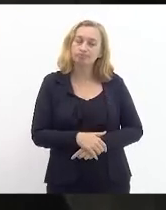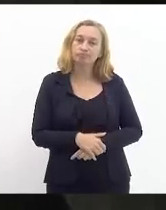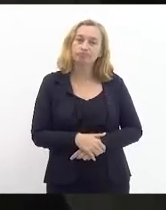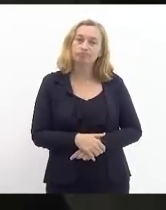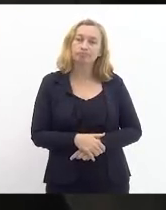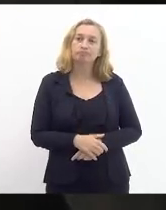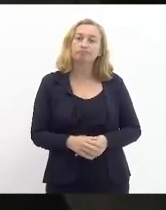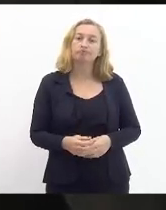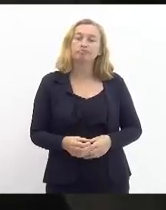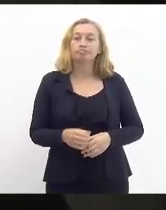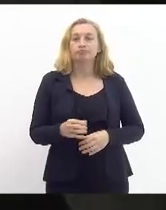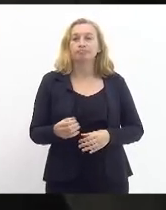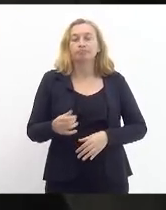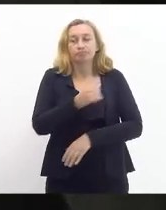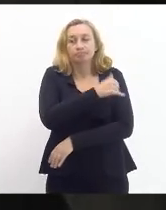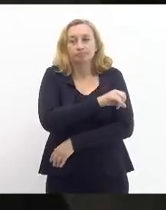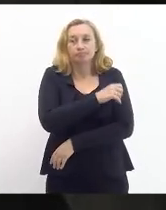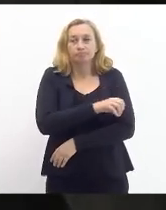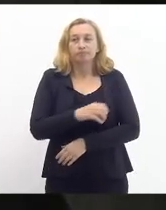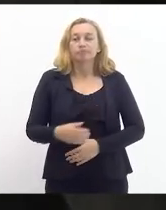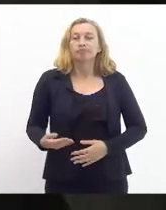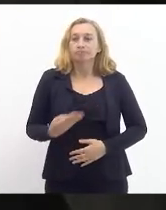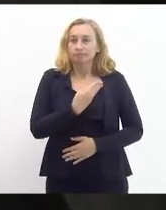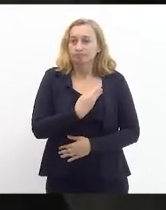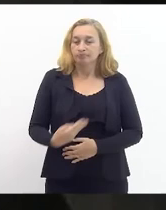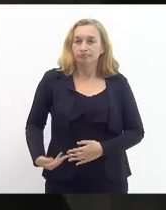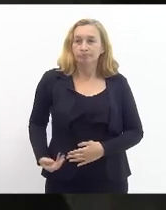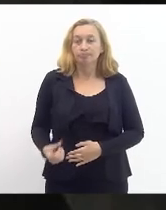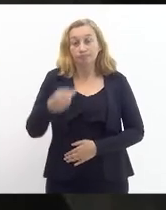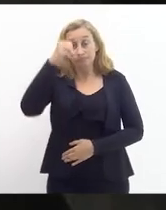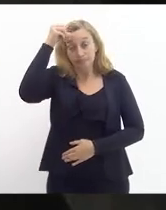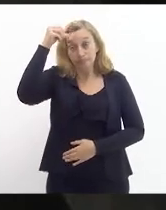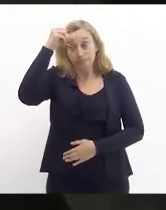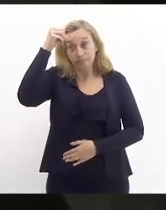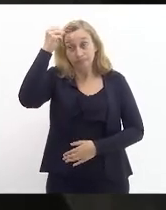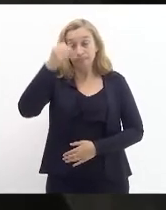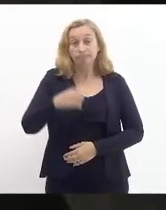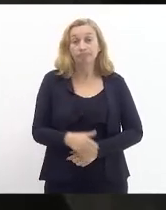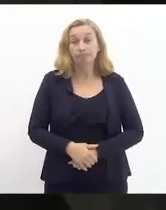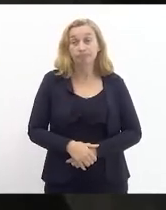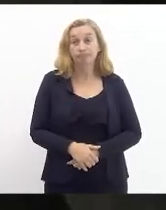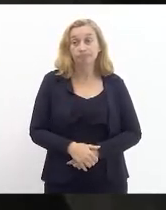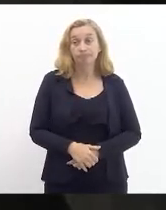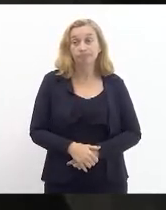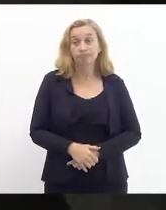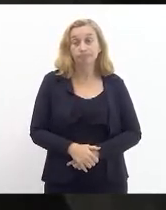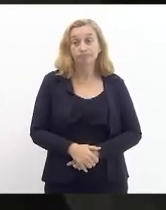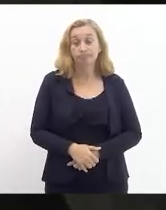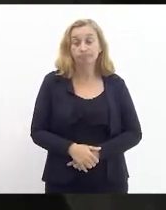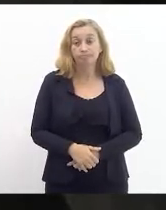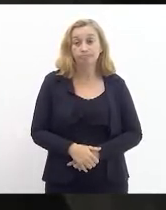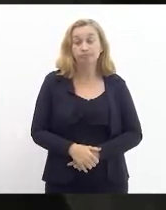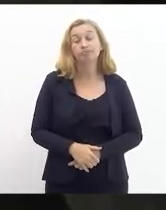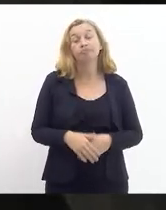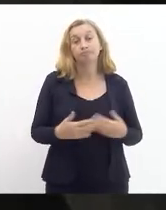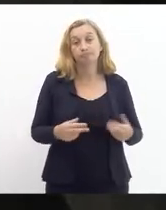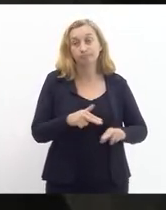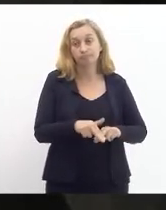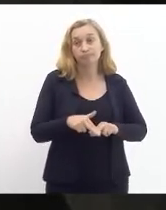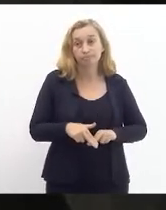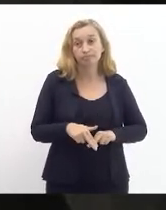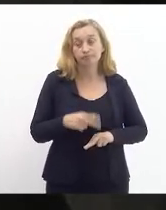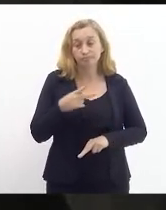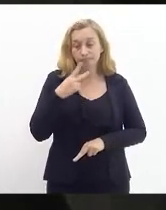arrasta no Rio de Janeiro mas já atingiram no governo Cláudio Castro uma dimensão é de grande sistemas é proporções portanto